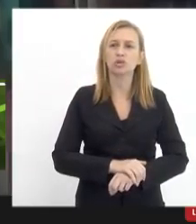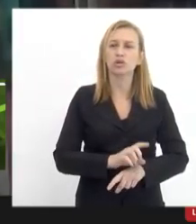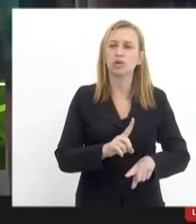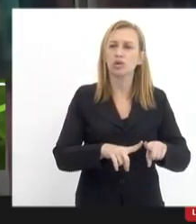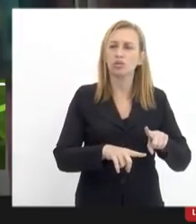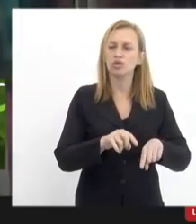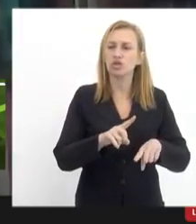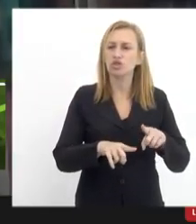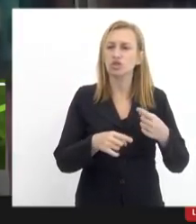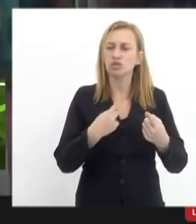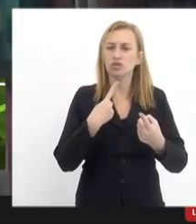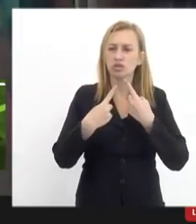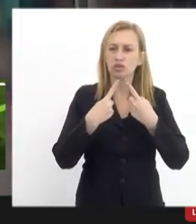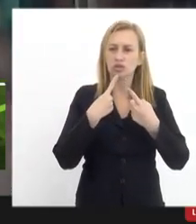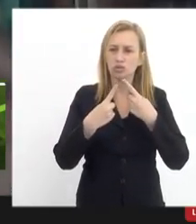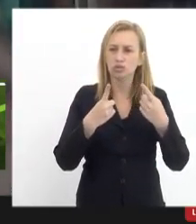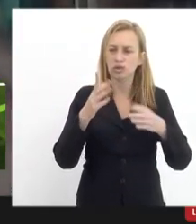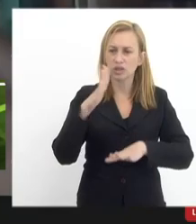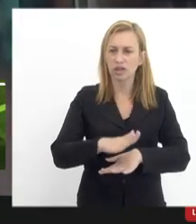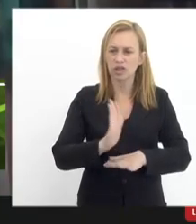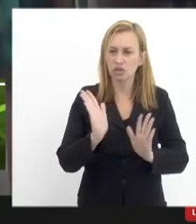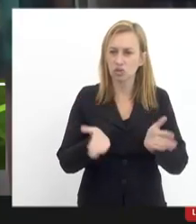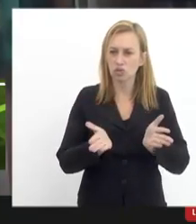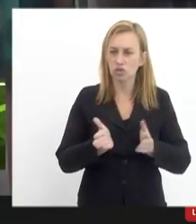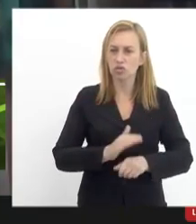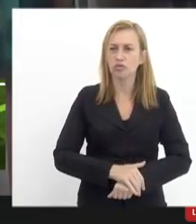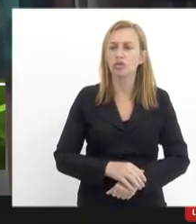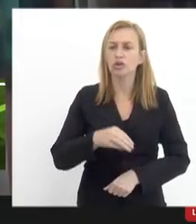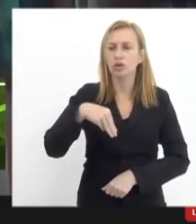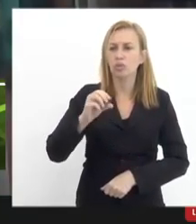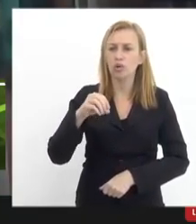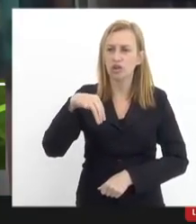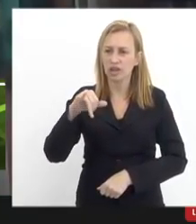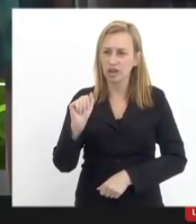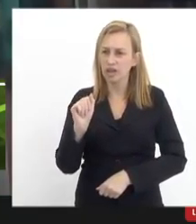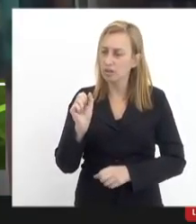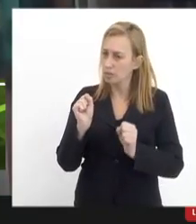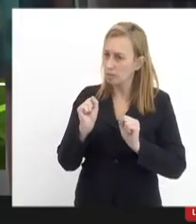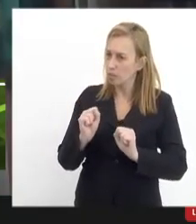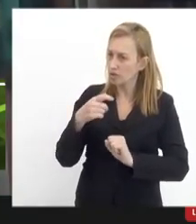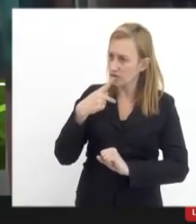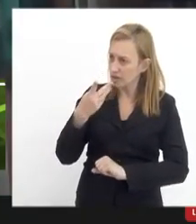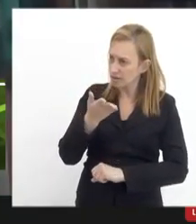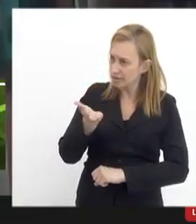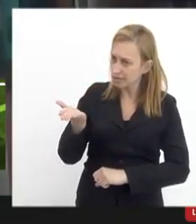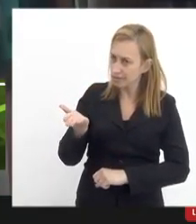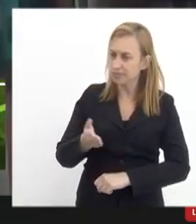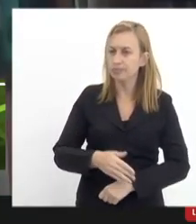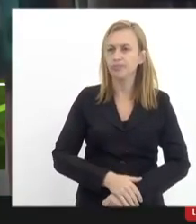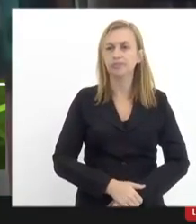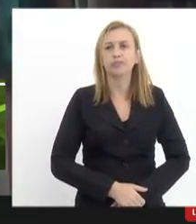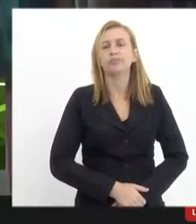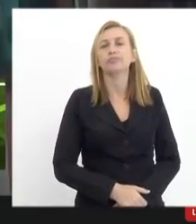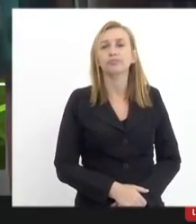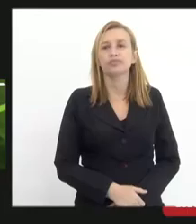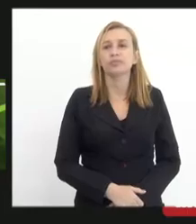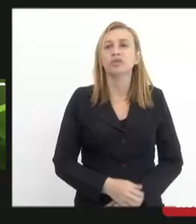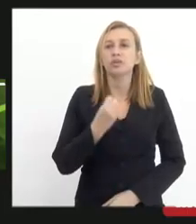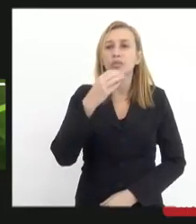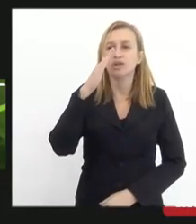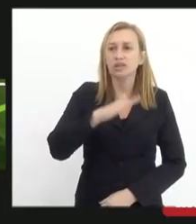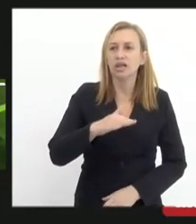nossa discussão na tarde de hoje. Mônica da Costa, palavra com você. Boa